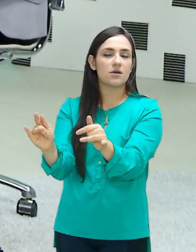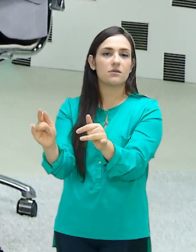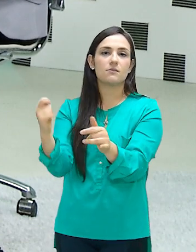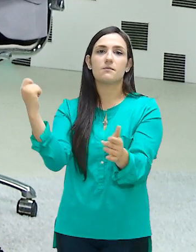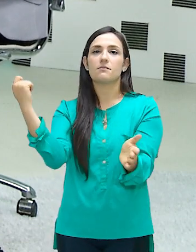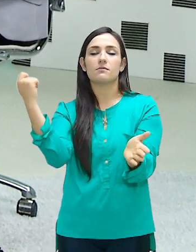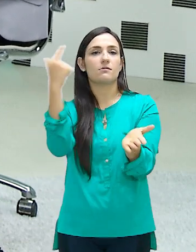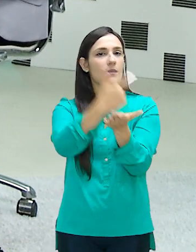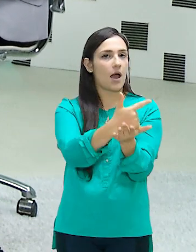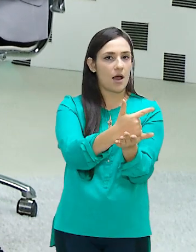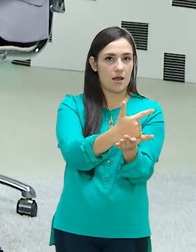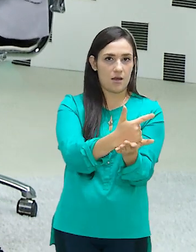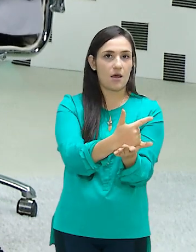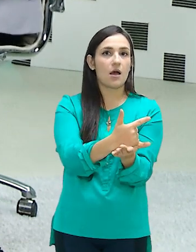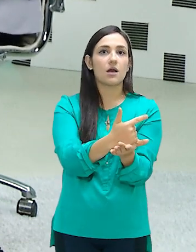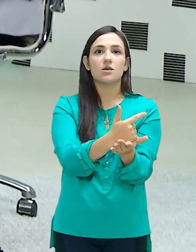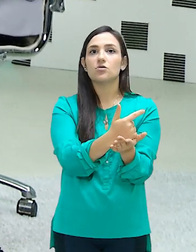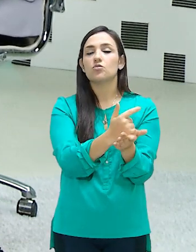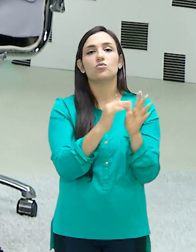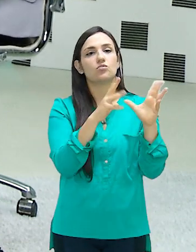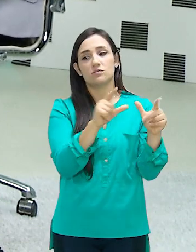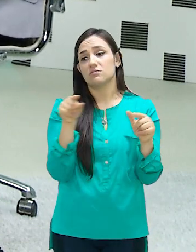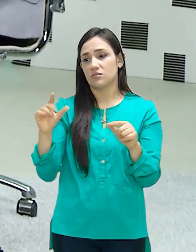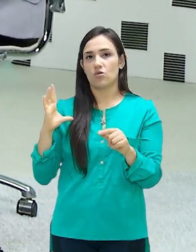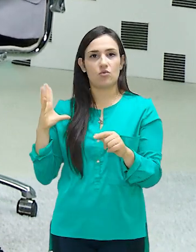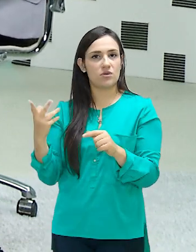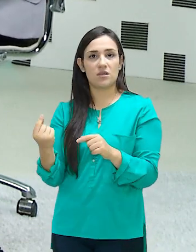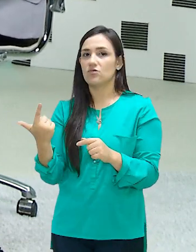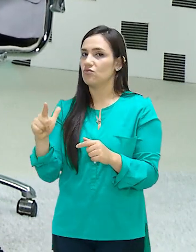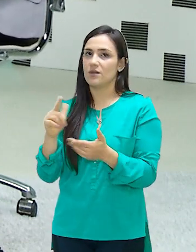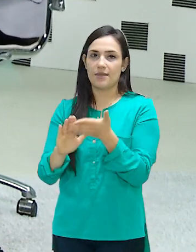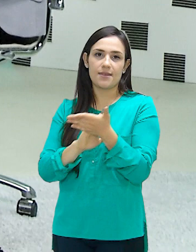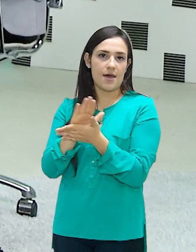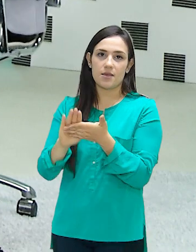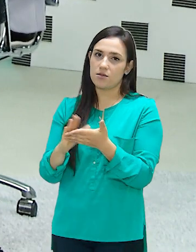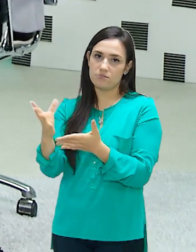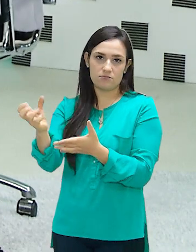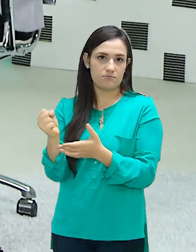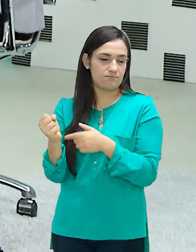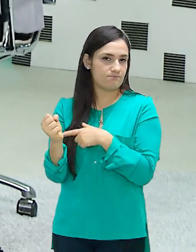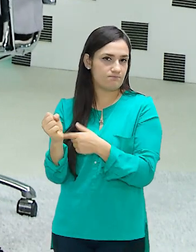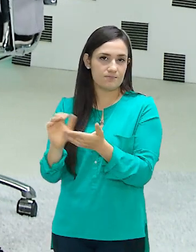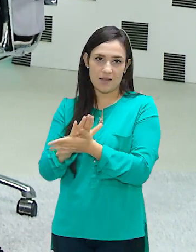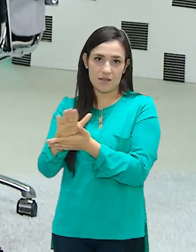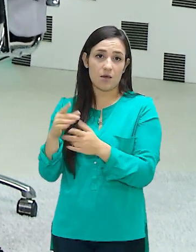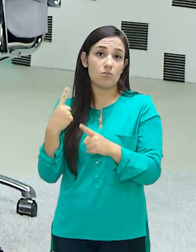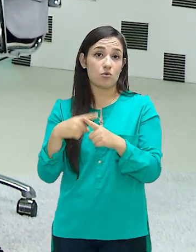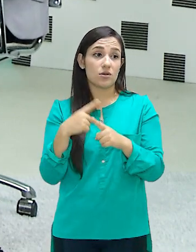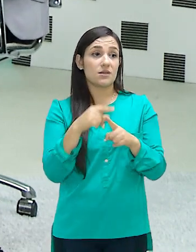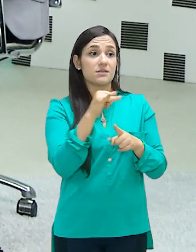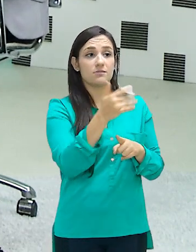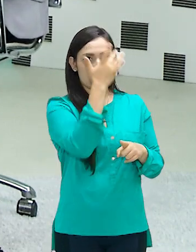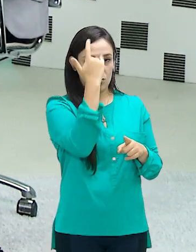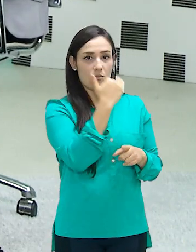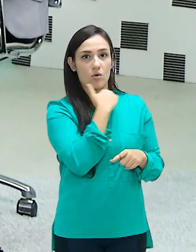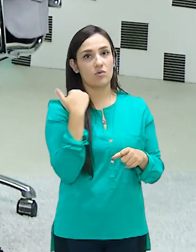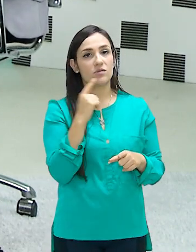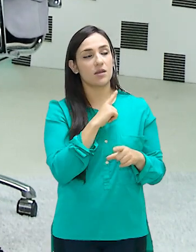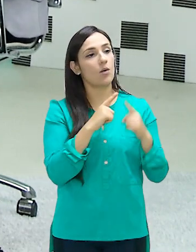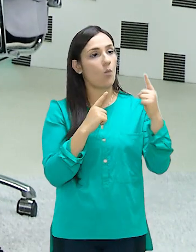tem? Mas de metade? Não, mas nesse caso, o herdeiro não vai receber nada. Por quê? O falecido deixou uma dívida de 1 milhão.